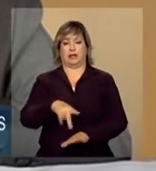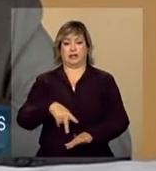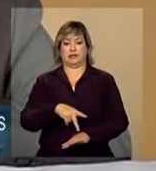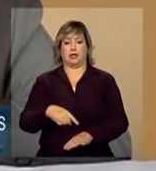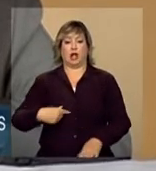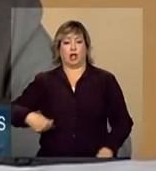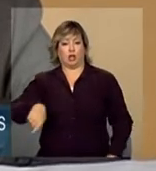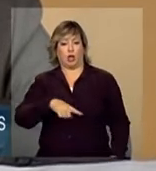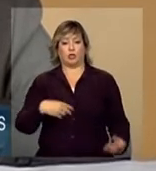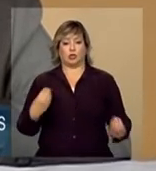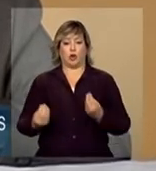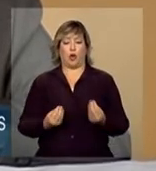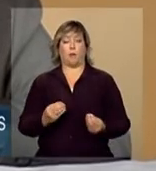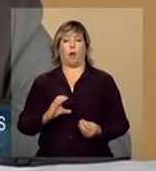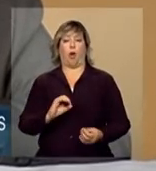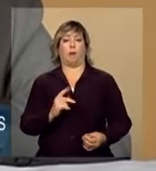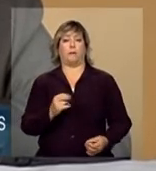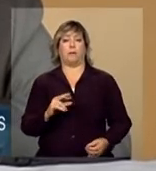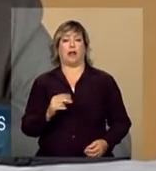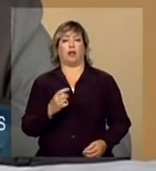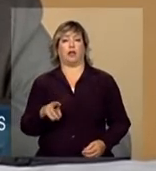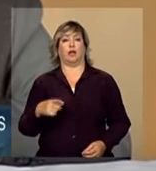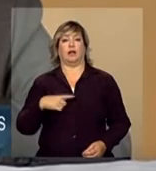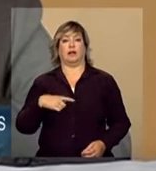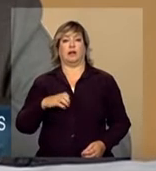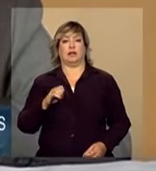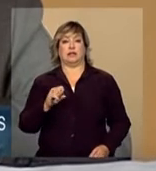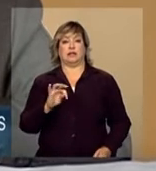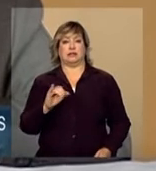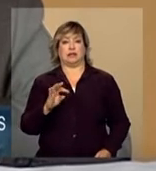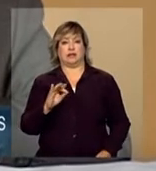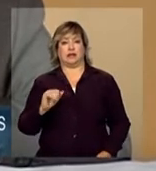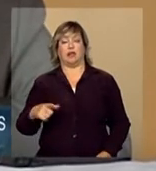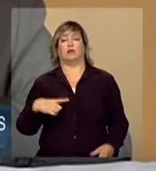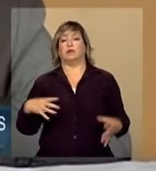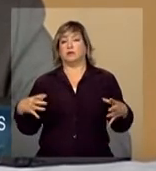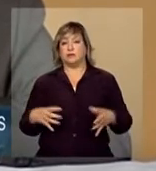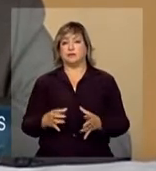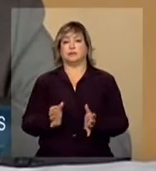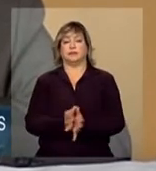uma operadora estatal, que foi reativada para